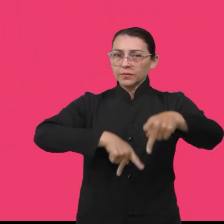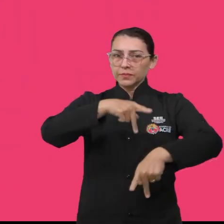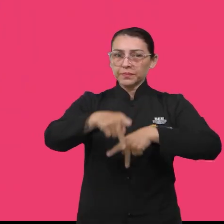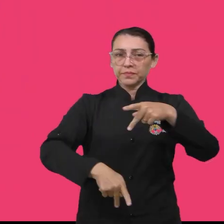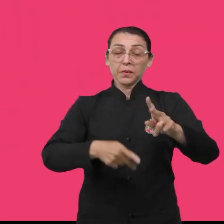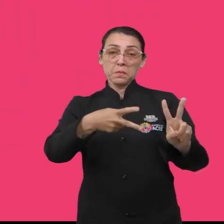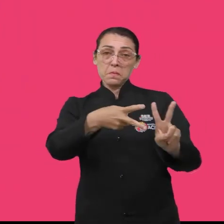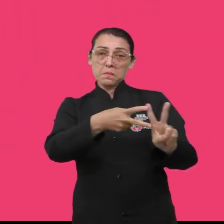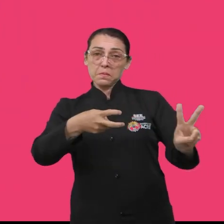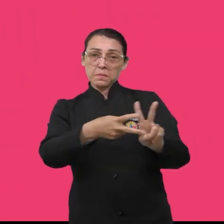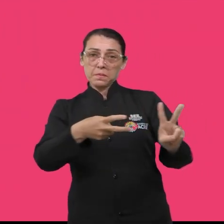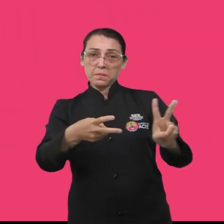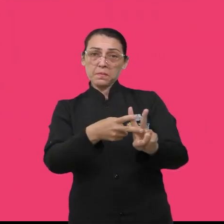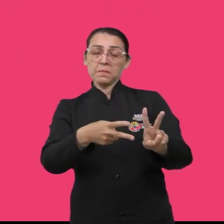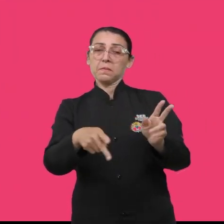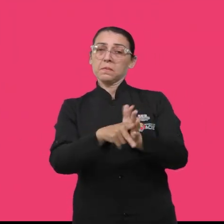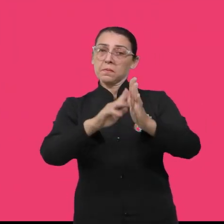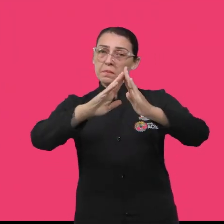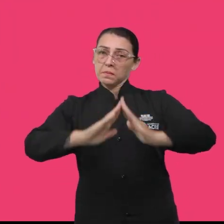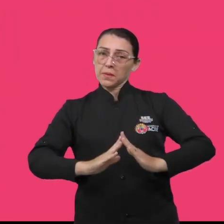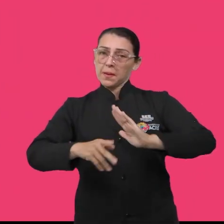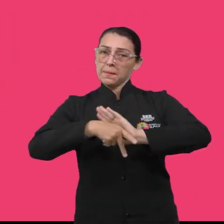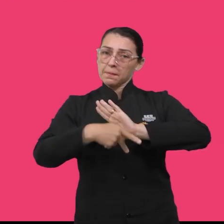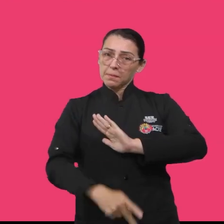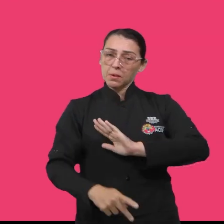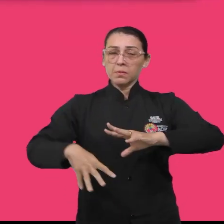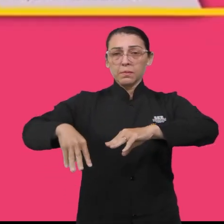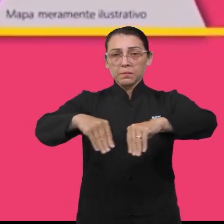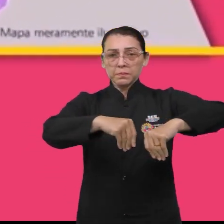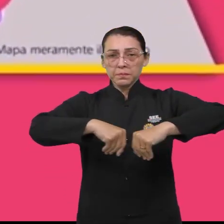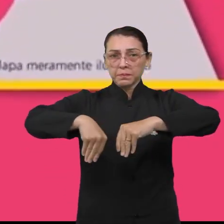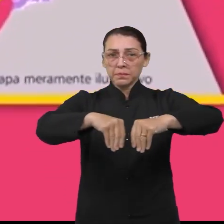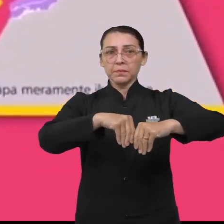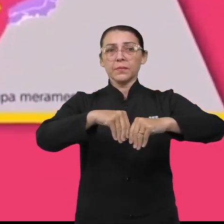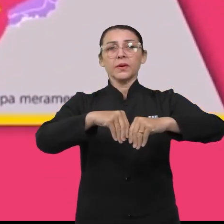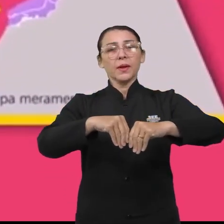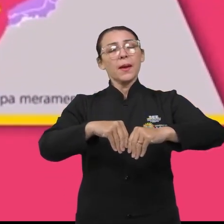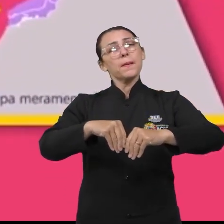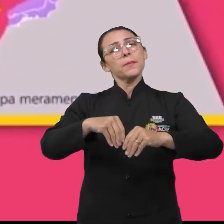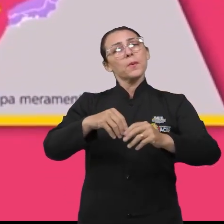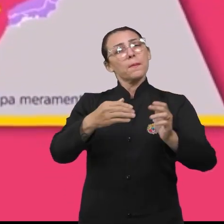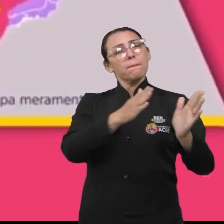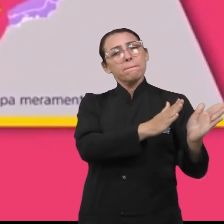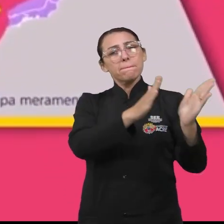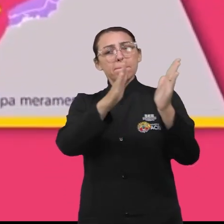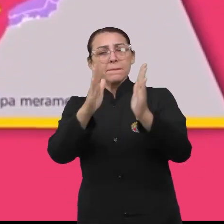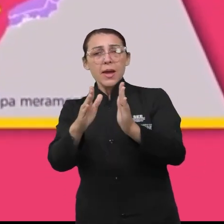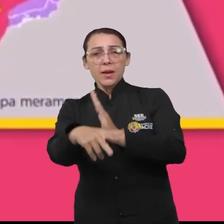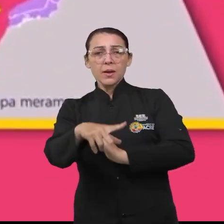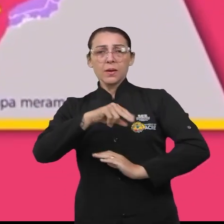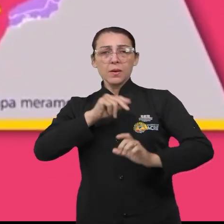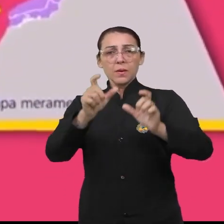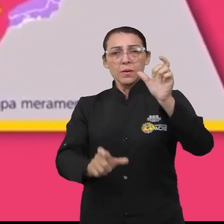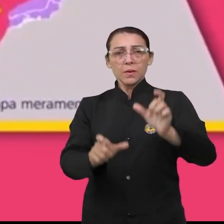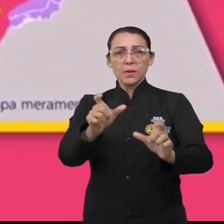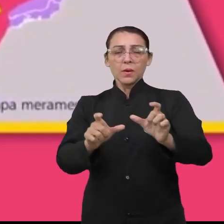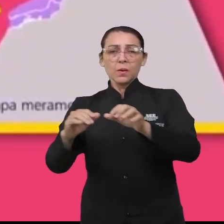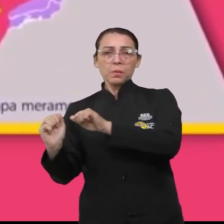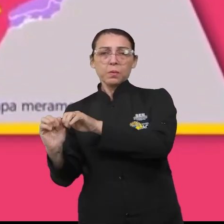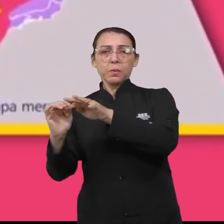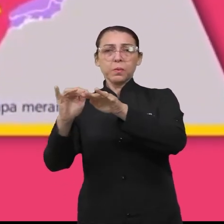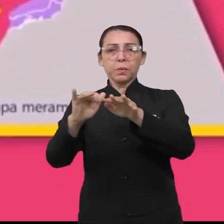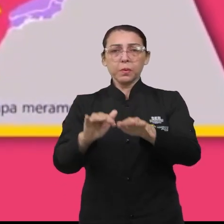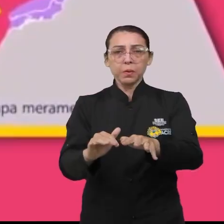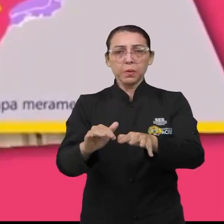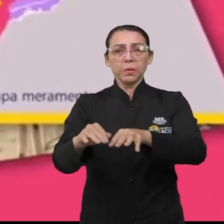Os indígenas eram os habitantes nativos do território. Estima-se que no período em que os portugueses aportaram nas